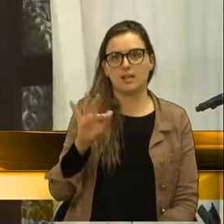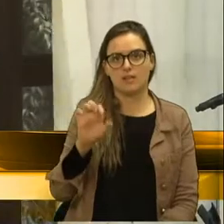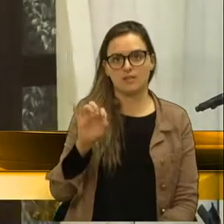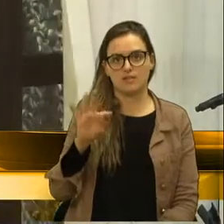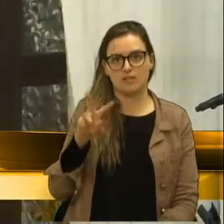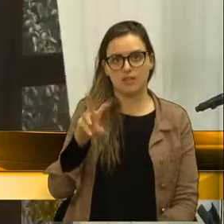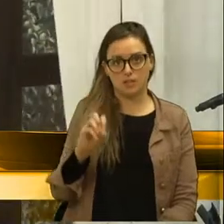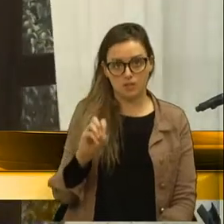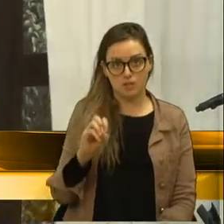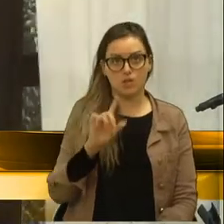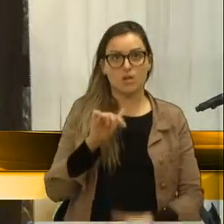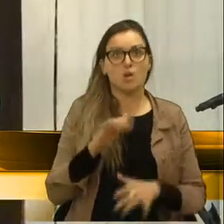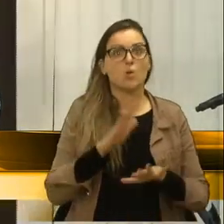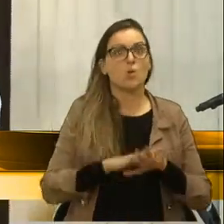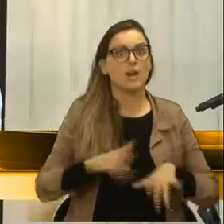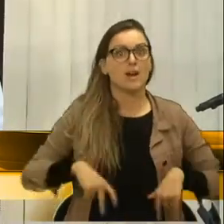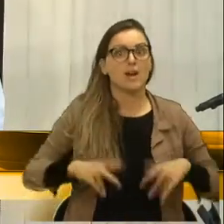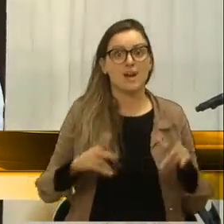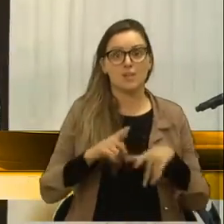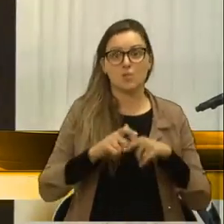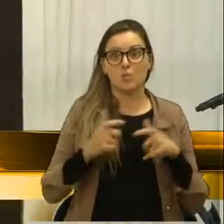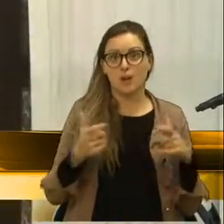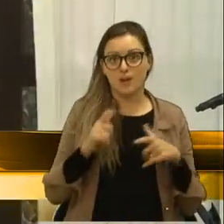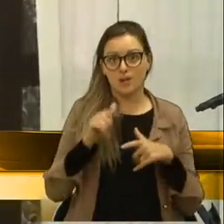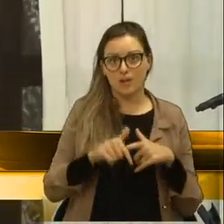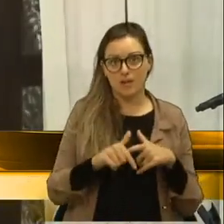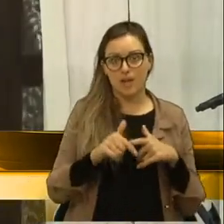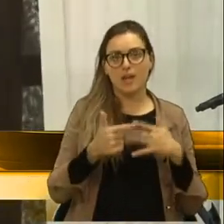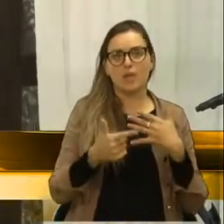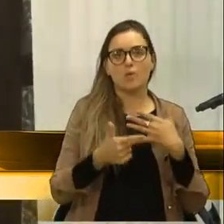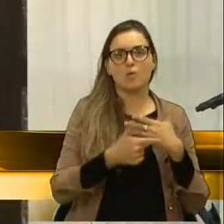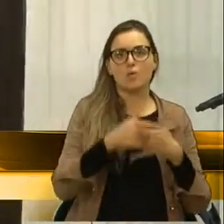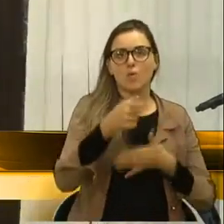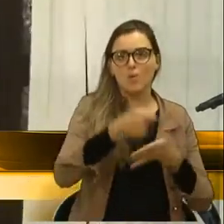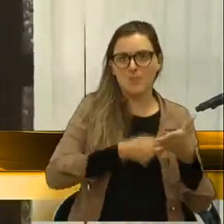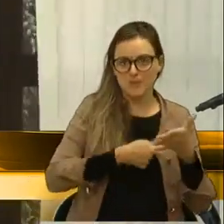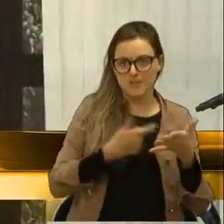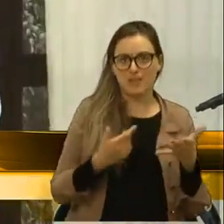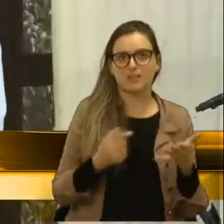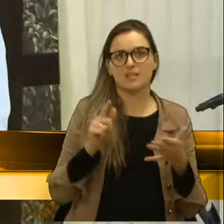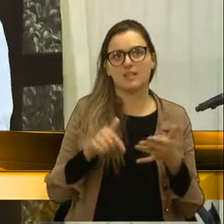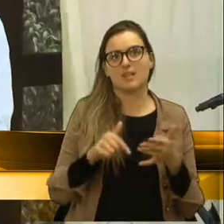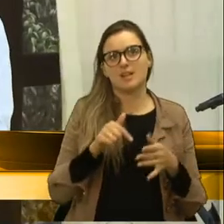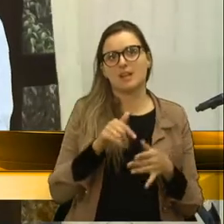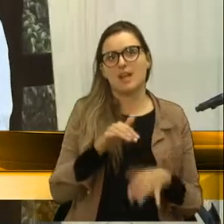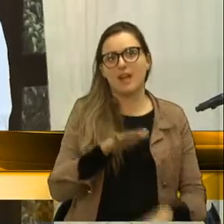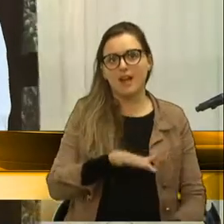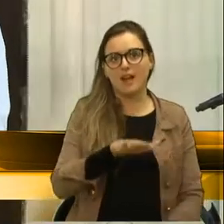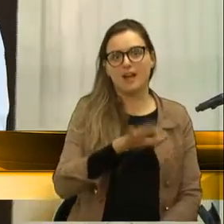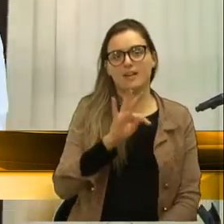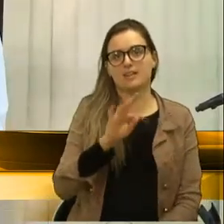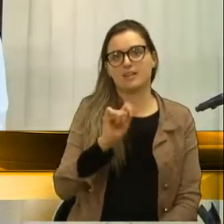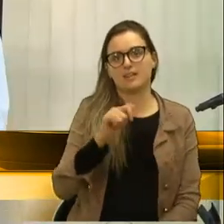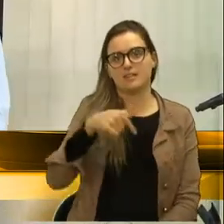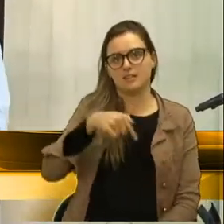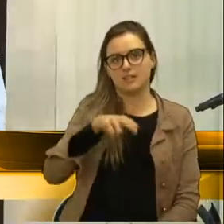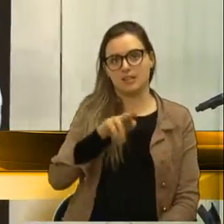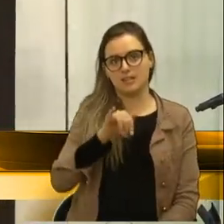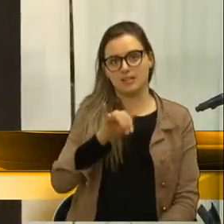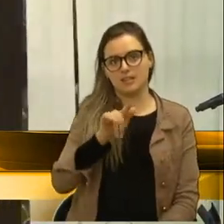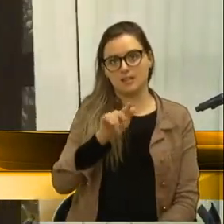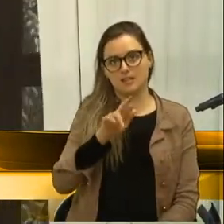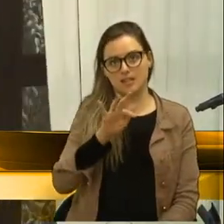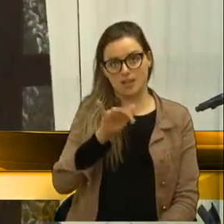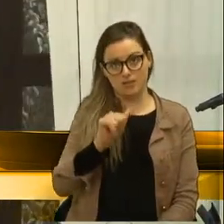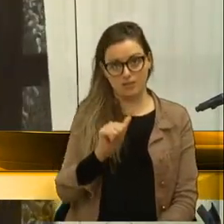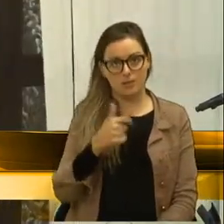casa é com os servidores efetivos. E o custo maior em todos os servidores efetivos é o setor taquigráfico. Então, eu sempre